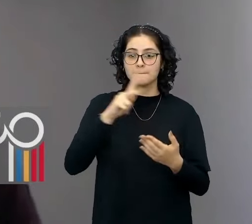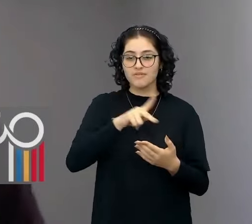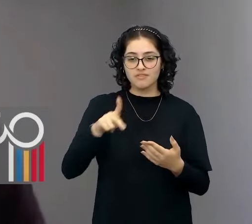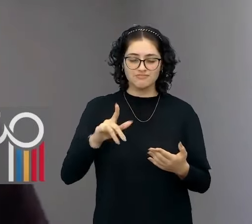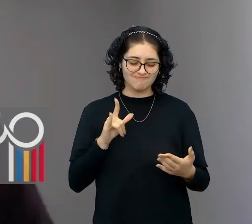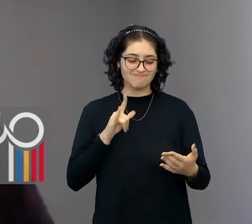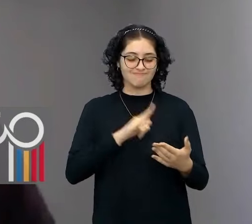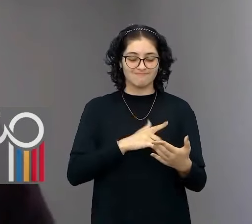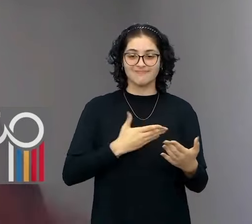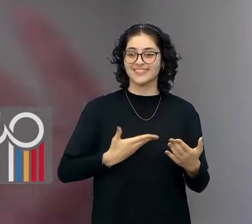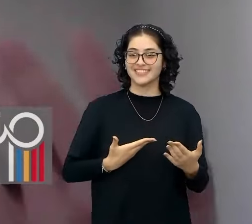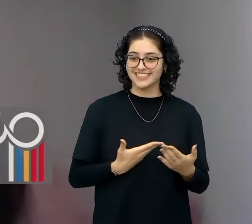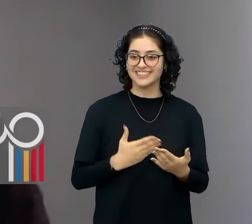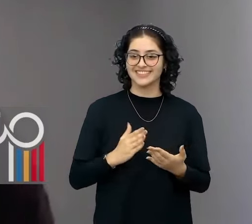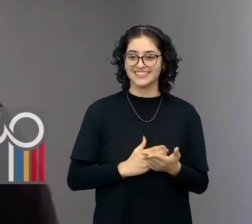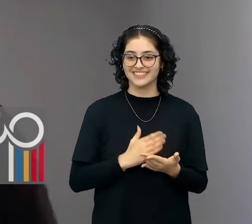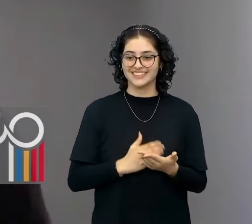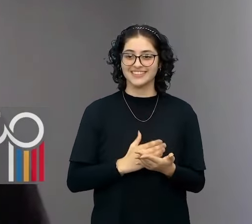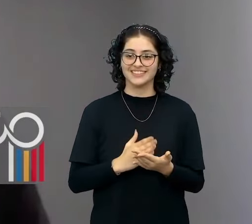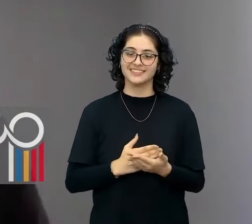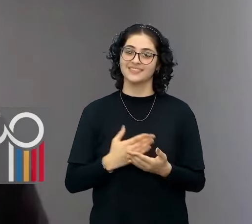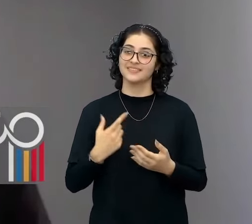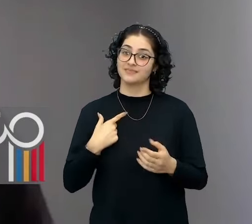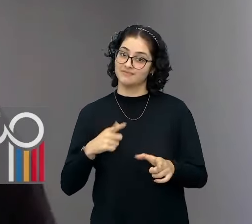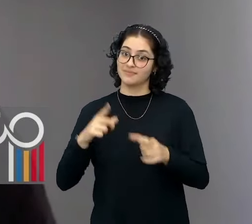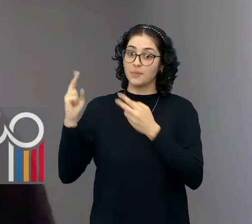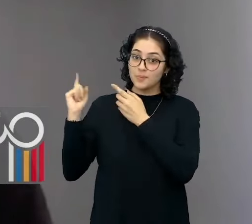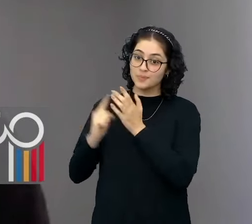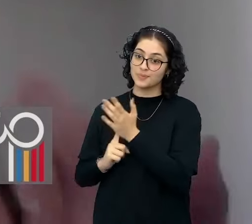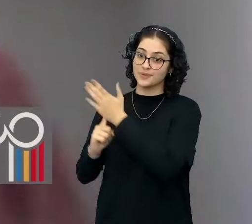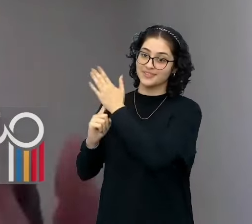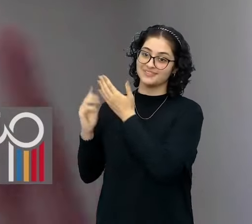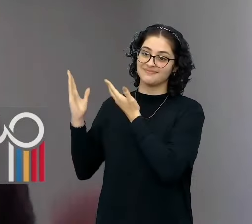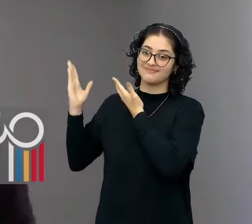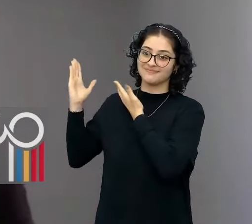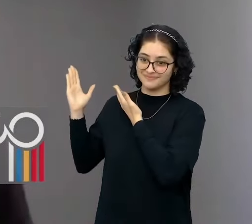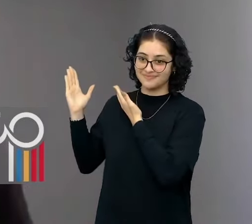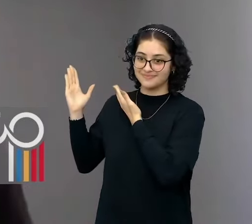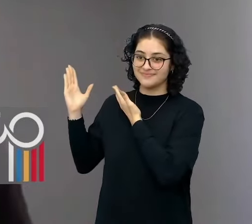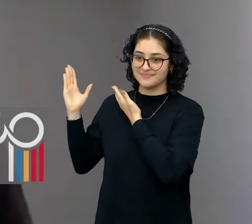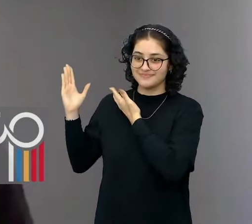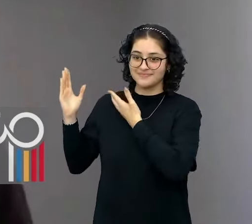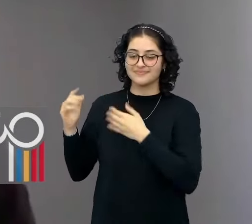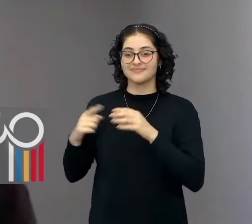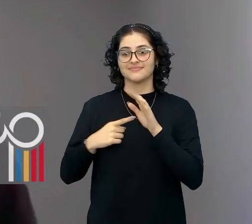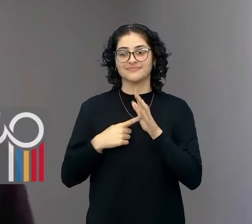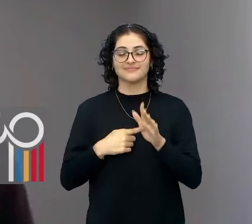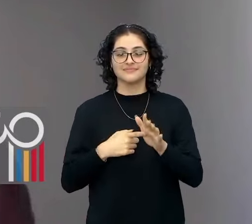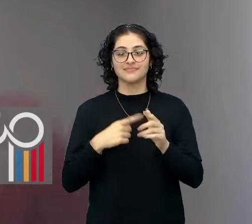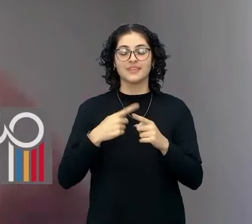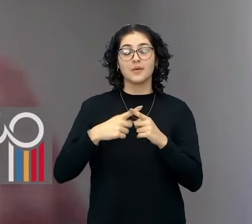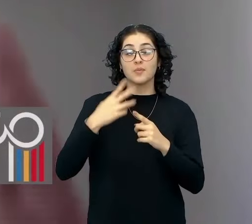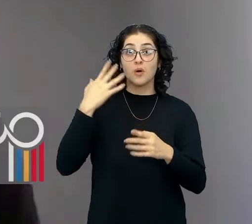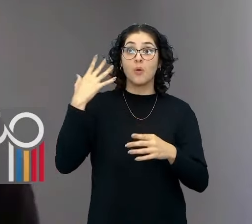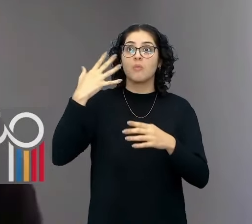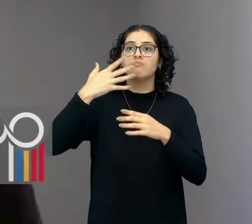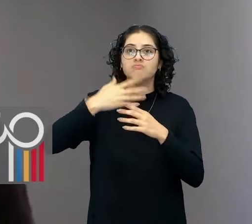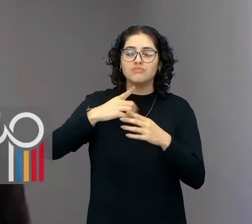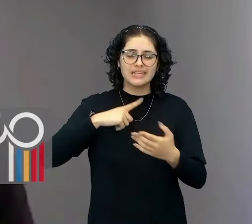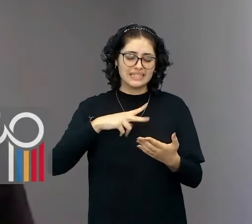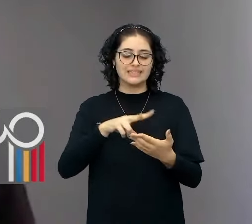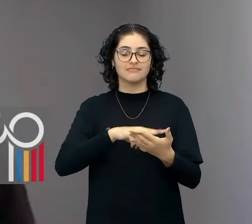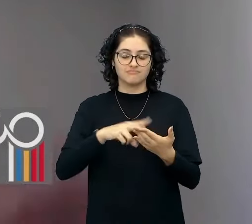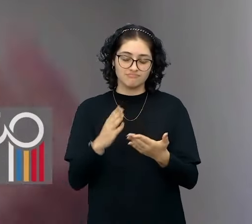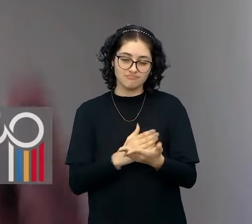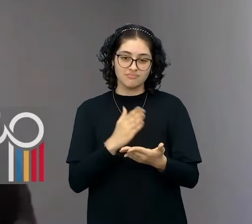né? Então, eu coloquei os livros atrás, que é uma coisa que eu tenho todas as relíquias, né? Que a gente tem, né? São os nossos livros.